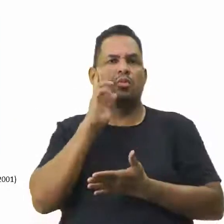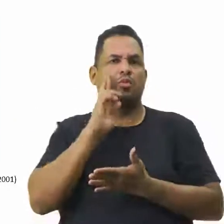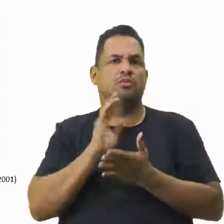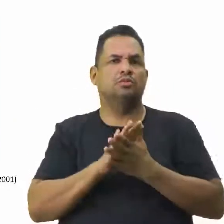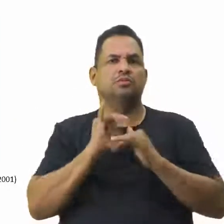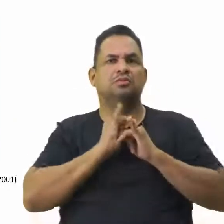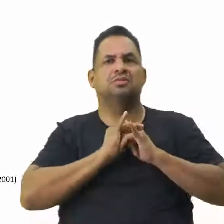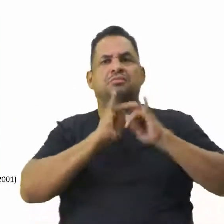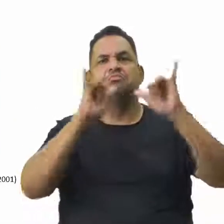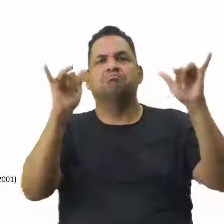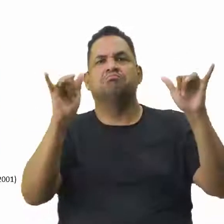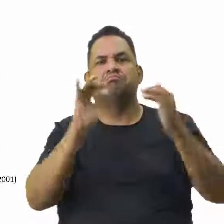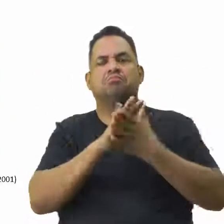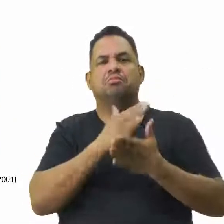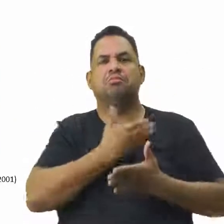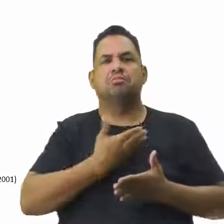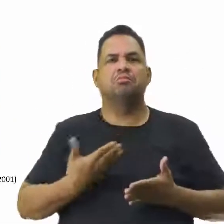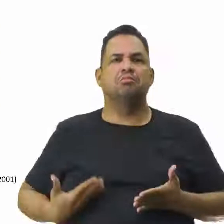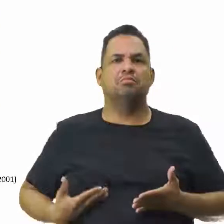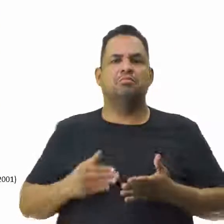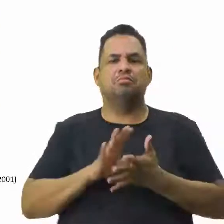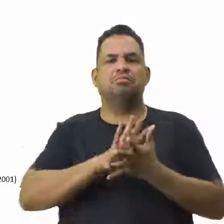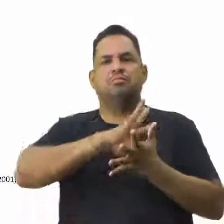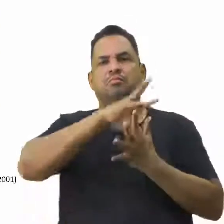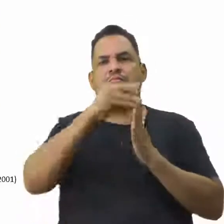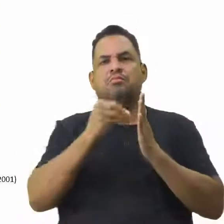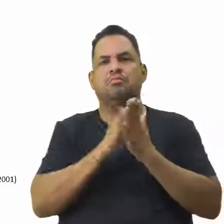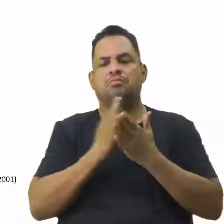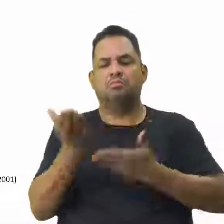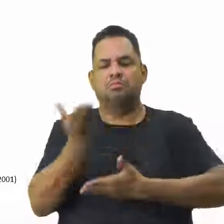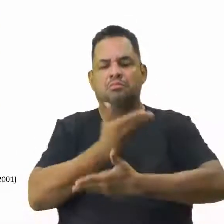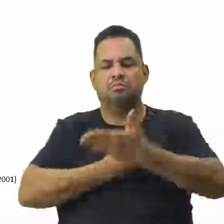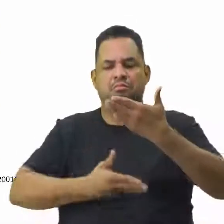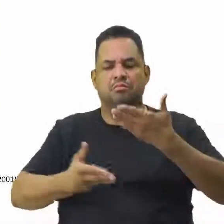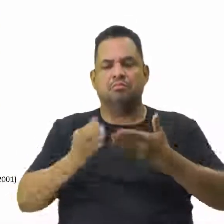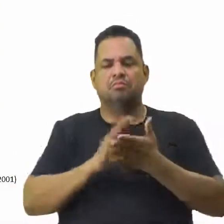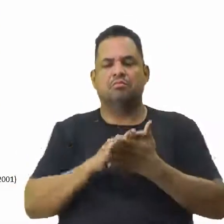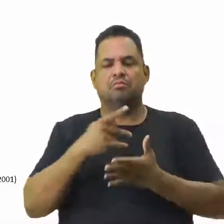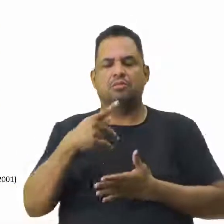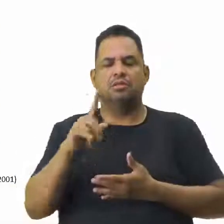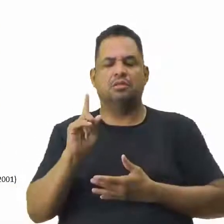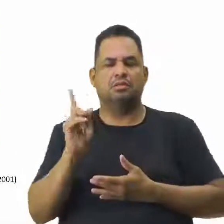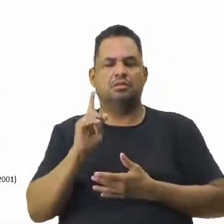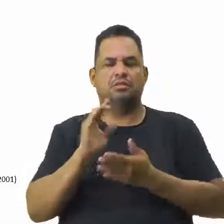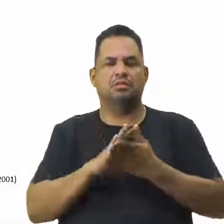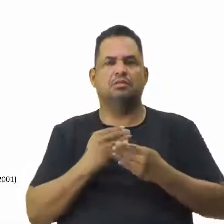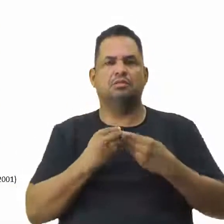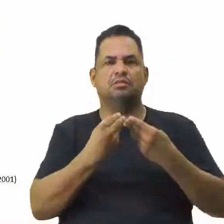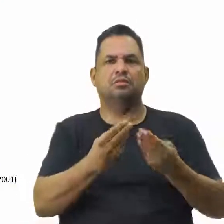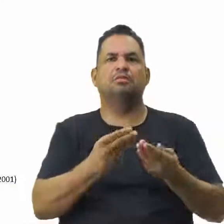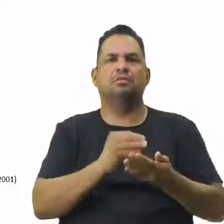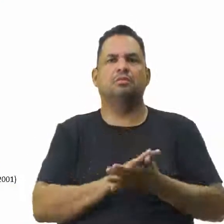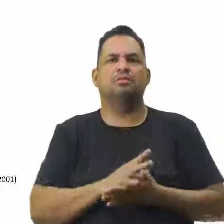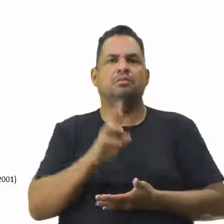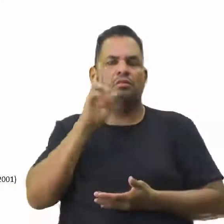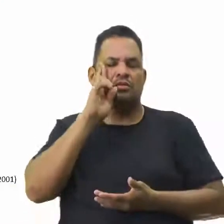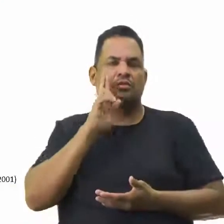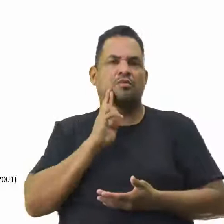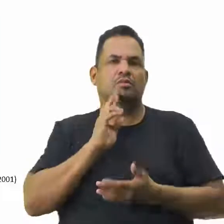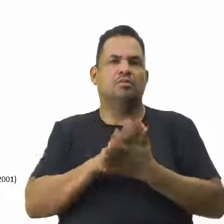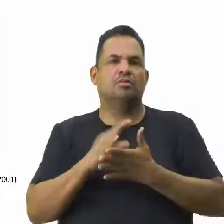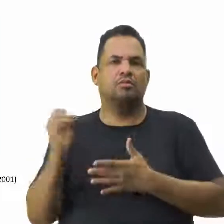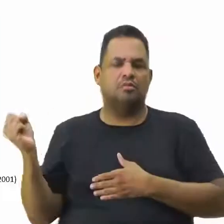ó, realizadas pelo governo. A Amazônia integrar para não entregar. Marcha para o Oeste, Rondônia, um